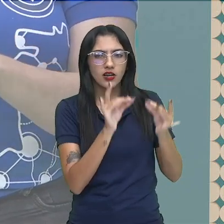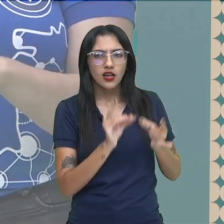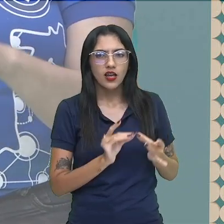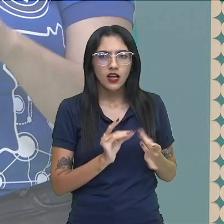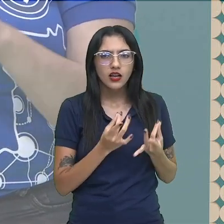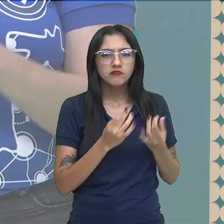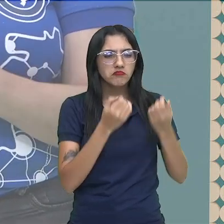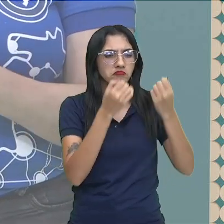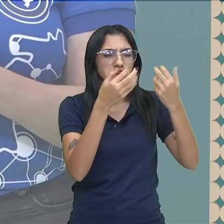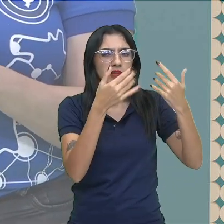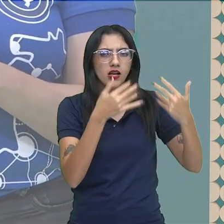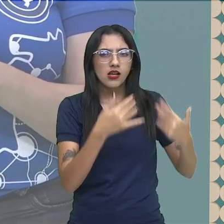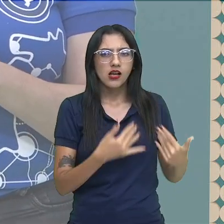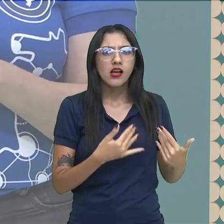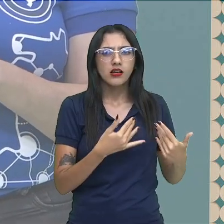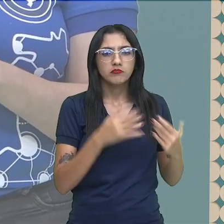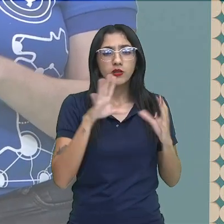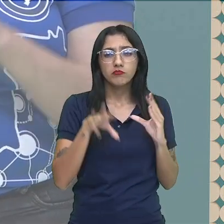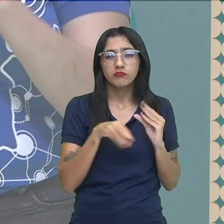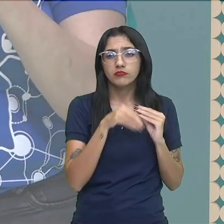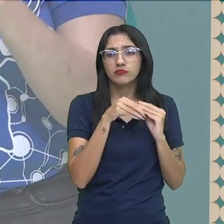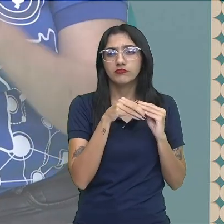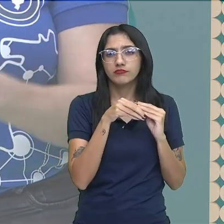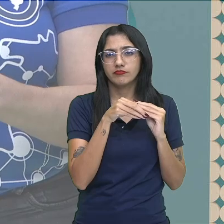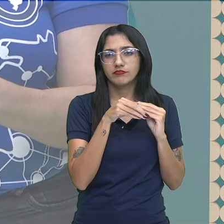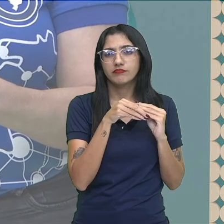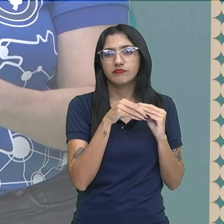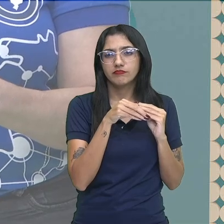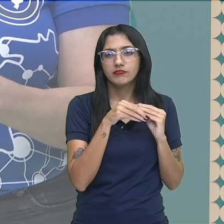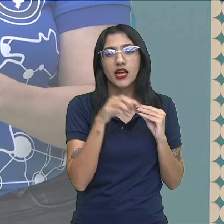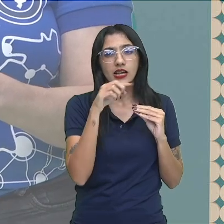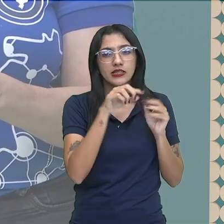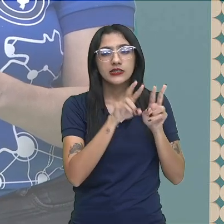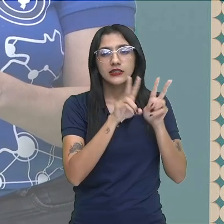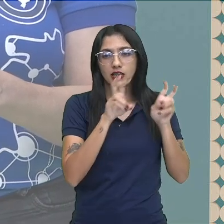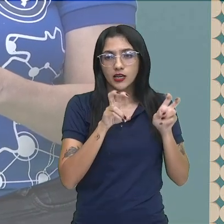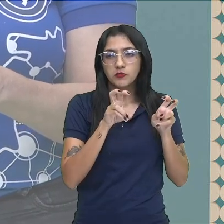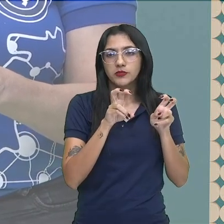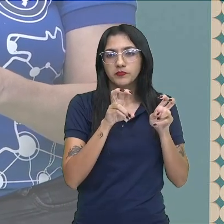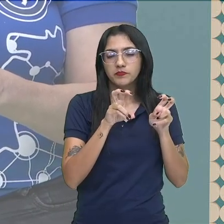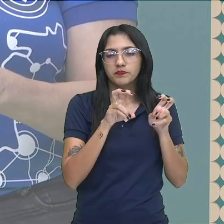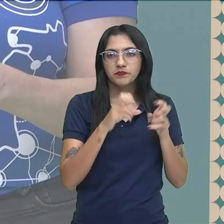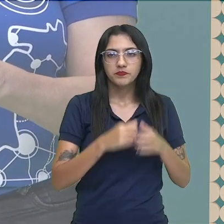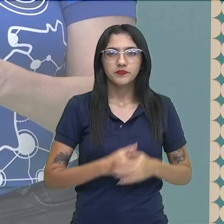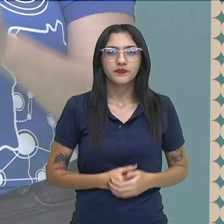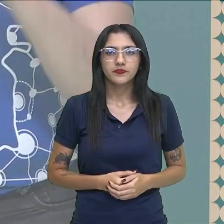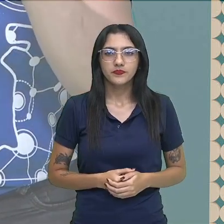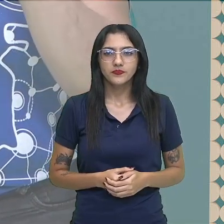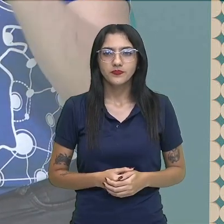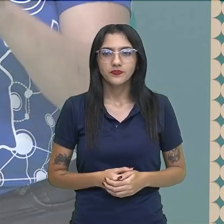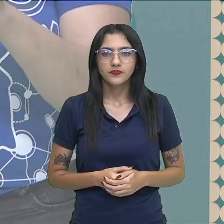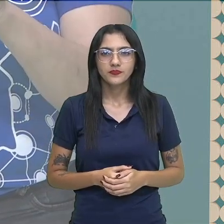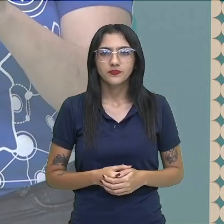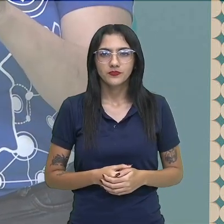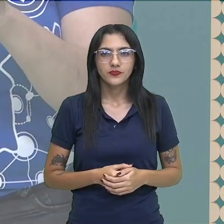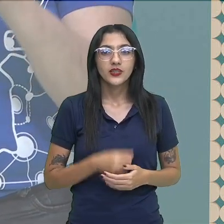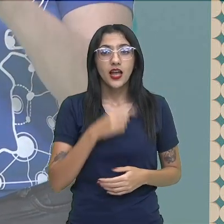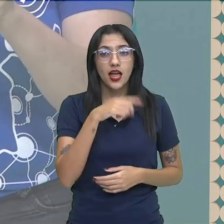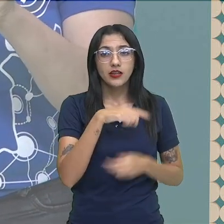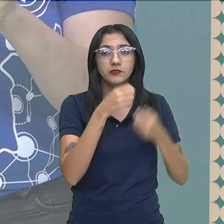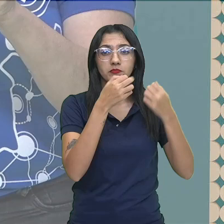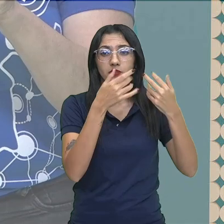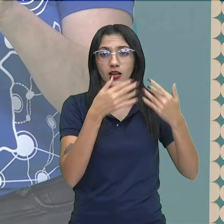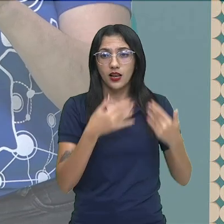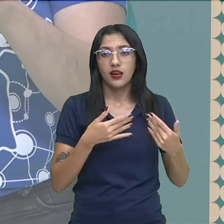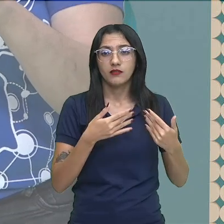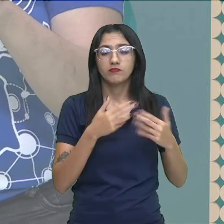uma explicação a mais deste termo anterior, tá? A explicativa. Por isso que